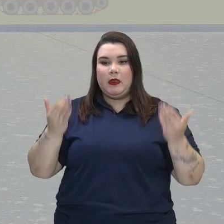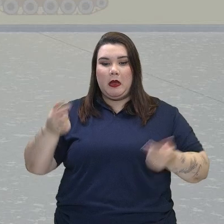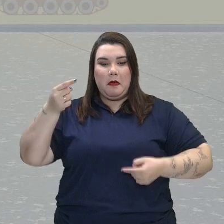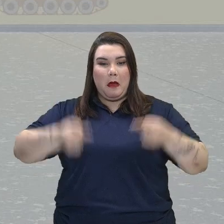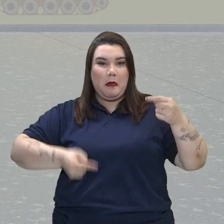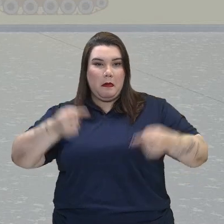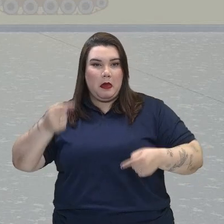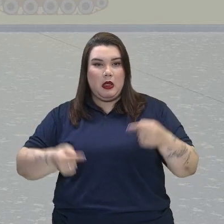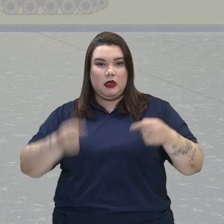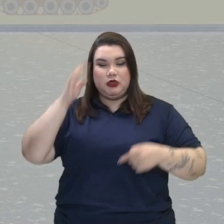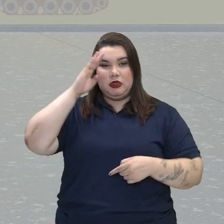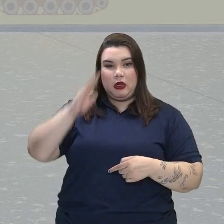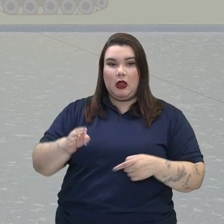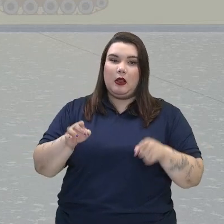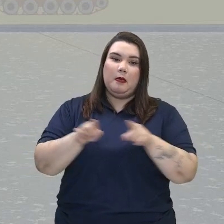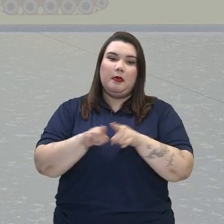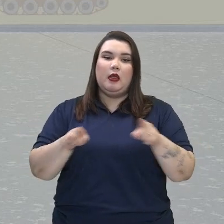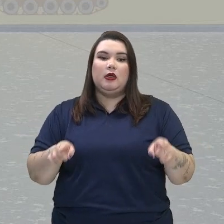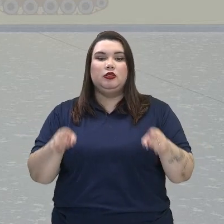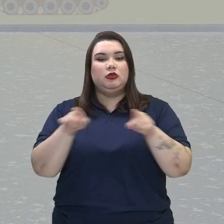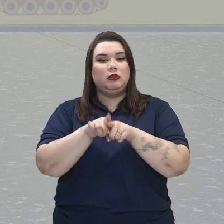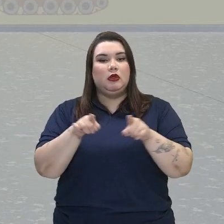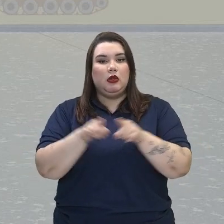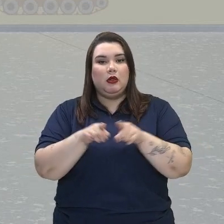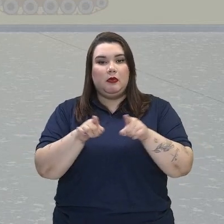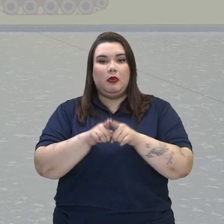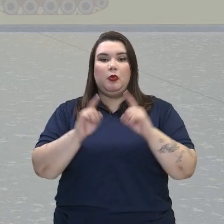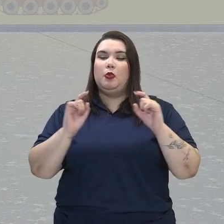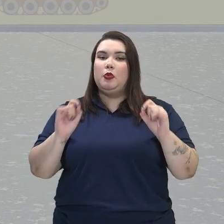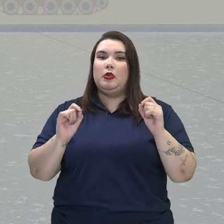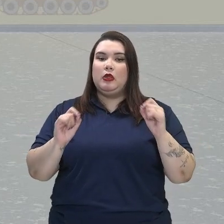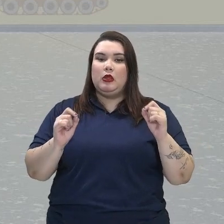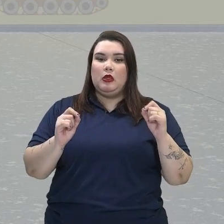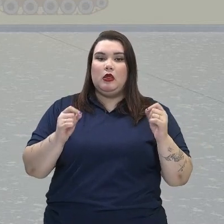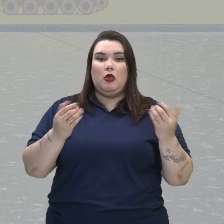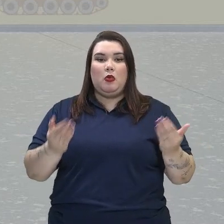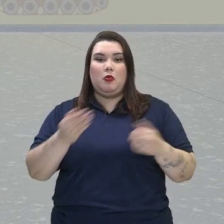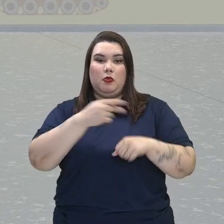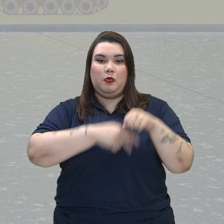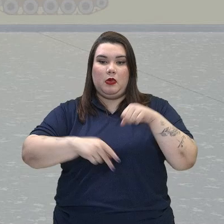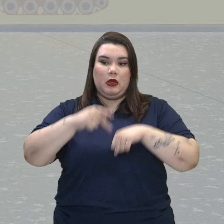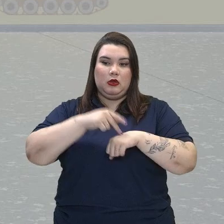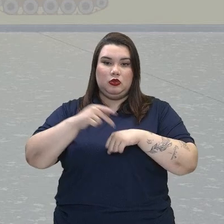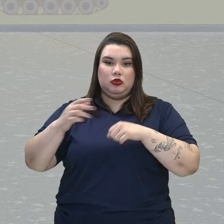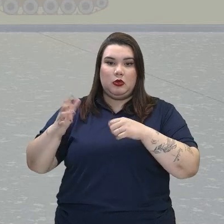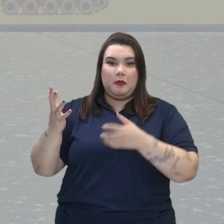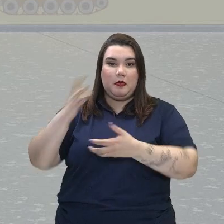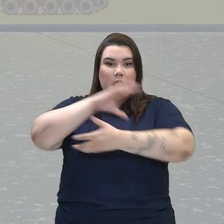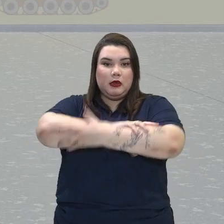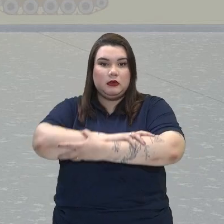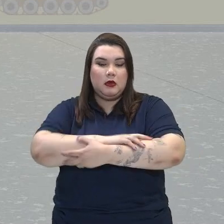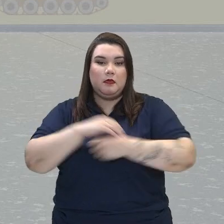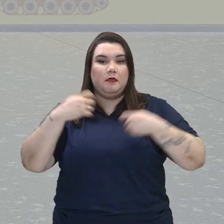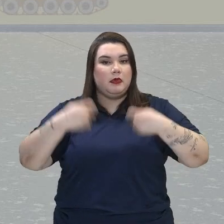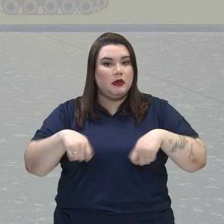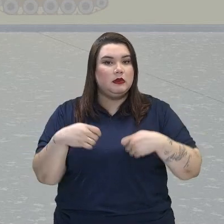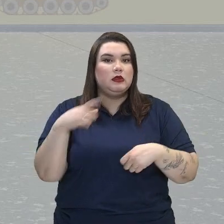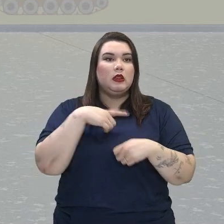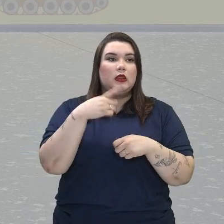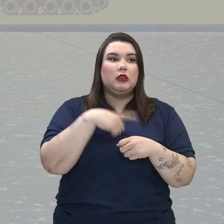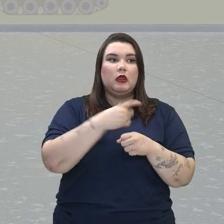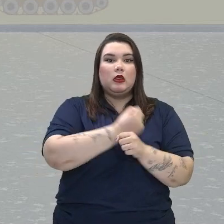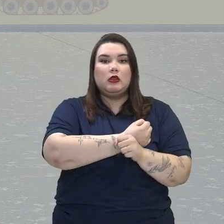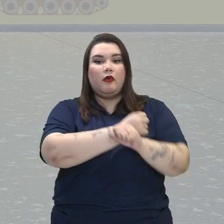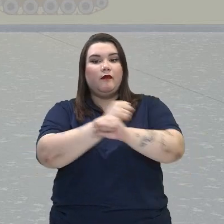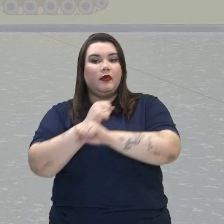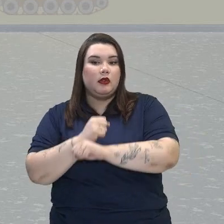disputa direta, mas também era de certa forma indireta, porque os países associados, eles precisavam ter essa segurança